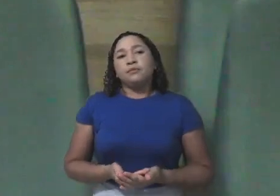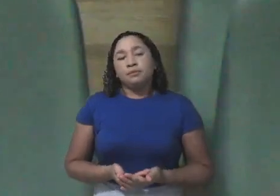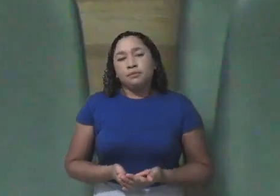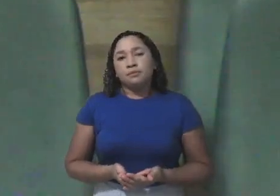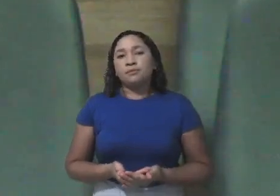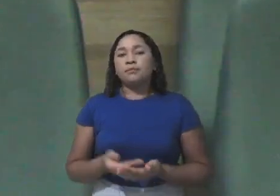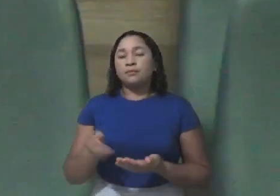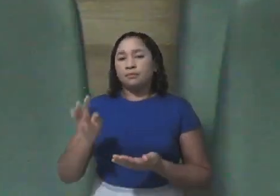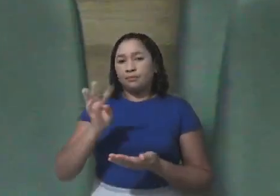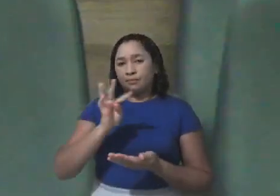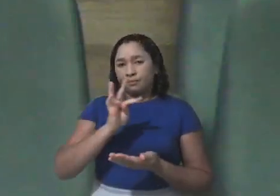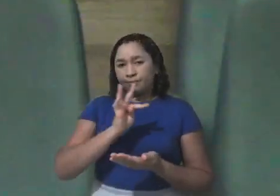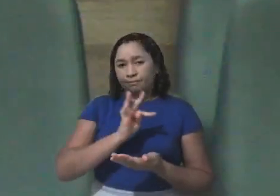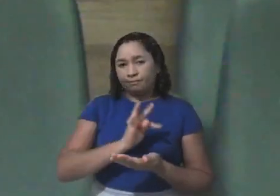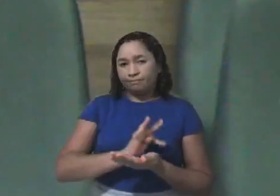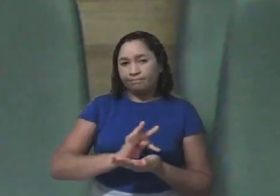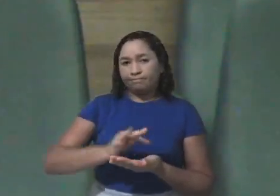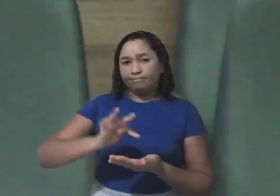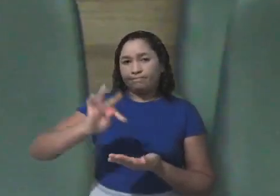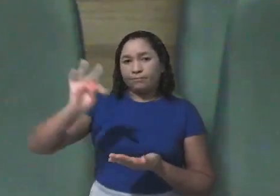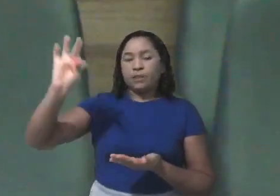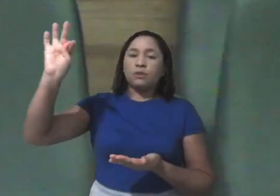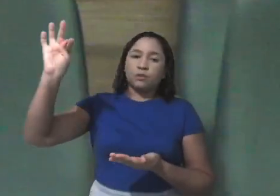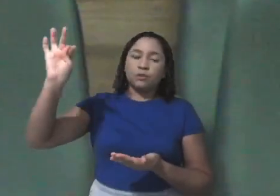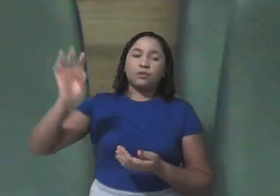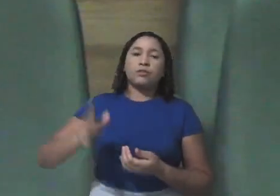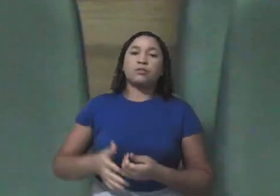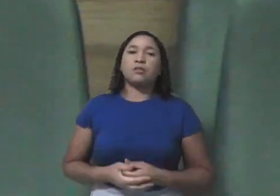termo chamado, ou de uma matéria que se denomina por